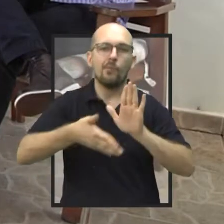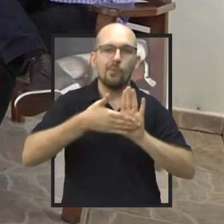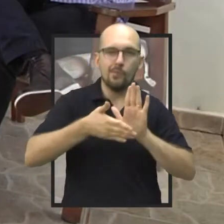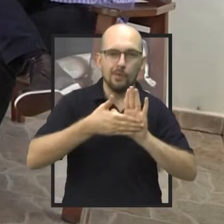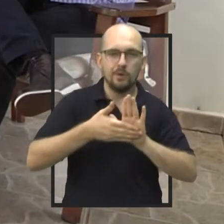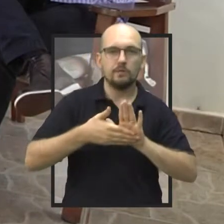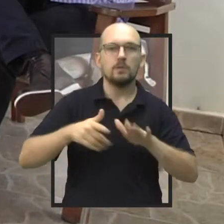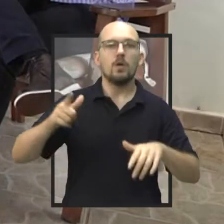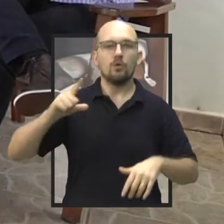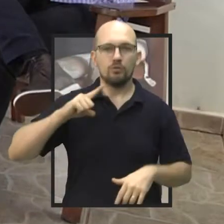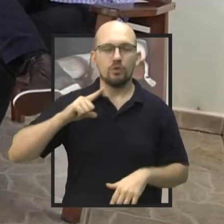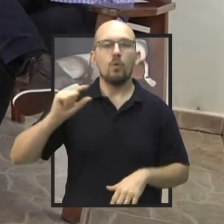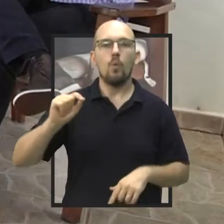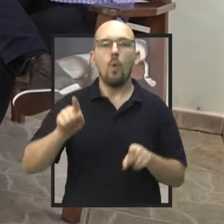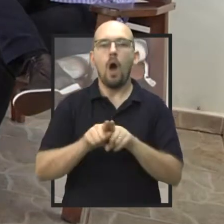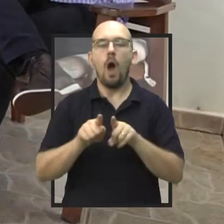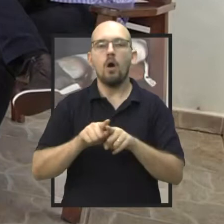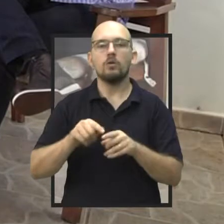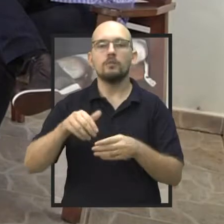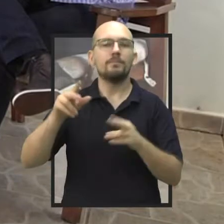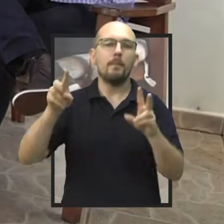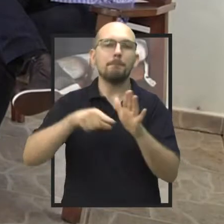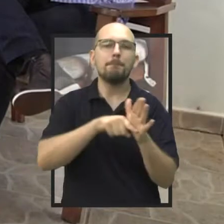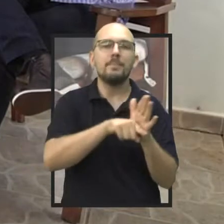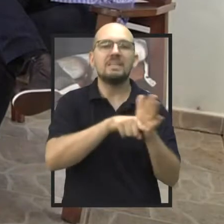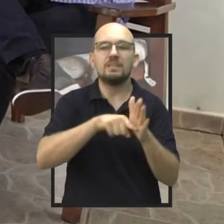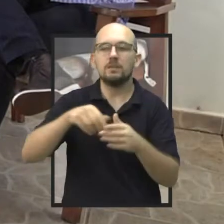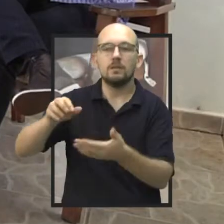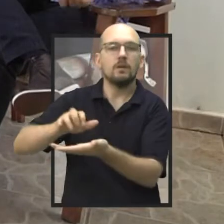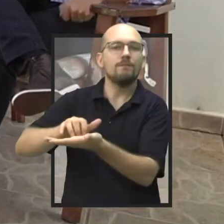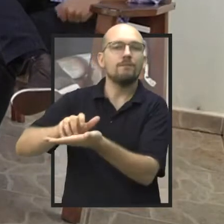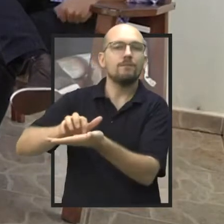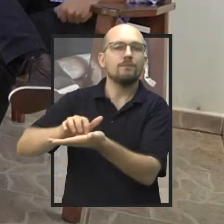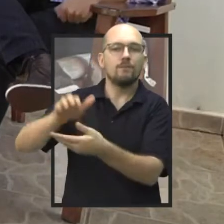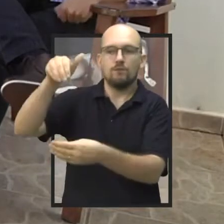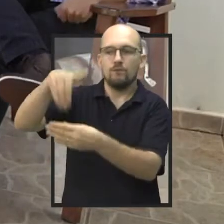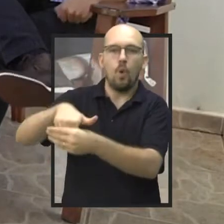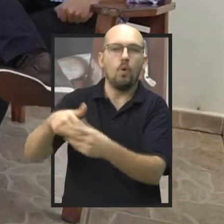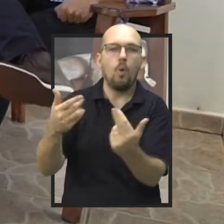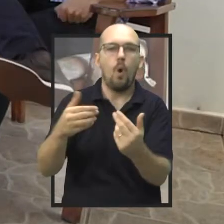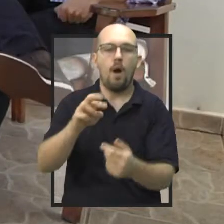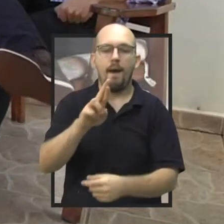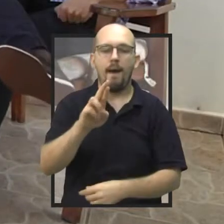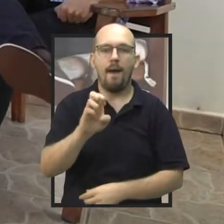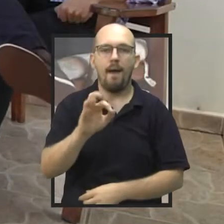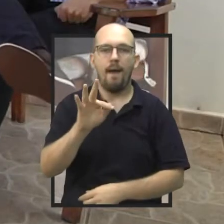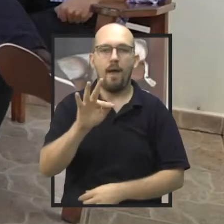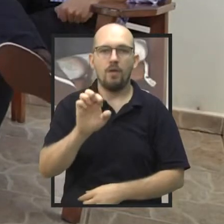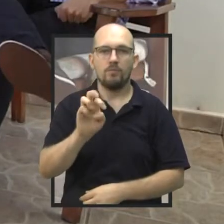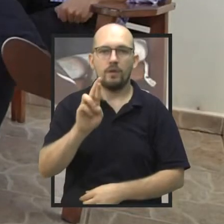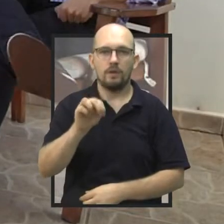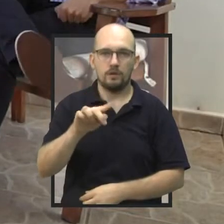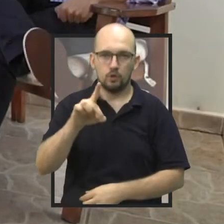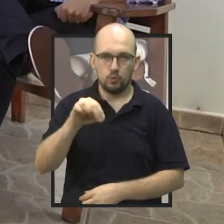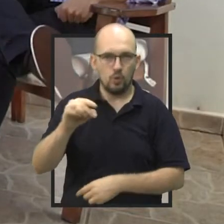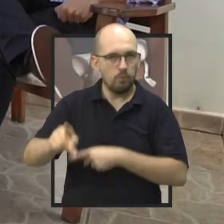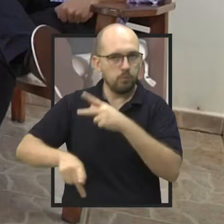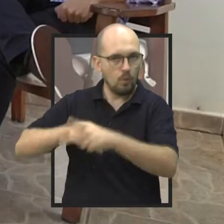proposituras terão também um referendo popular. Você acabou de falar sobre o segundo item.